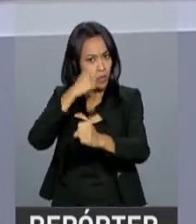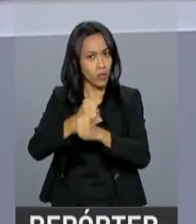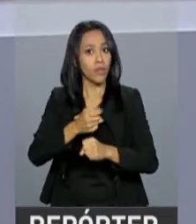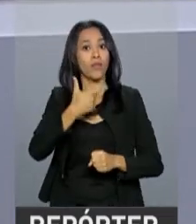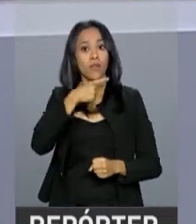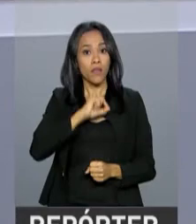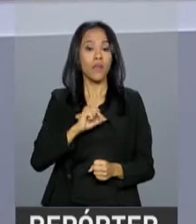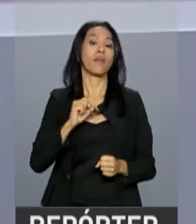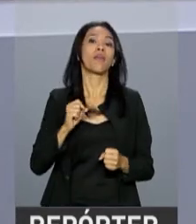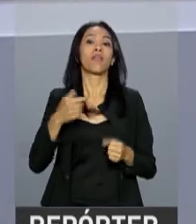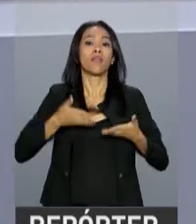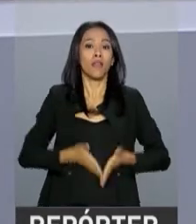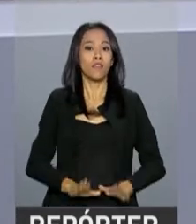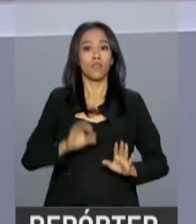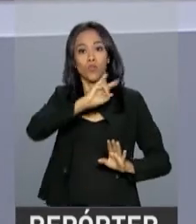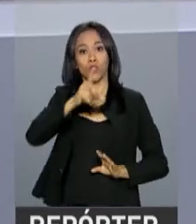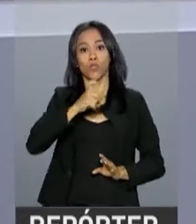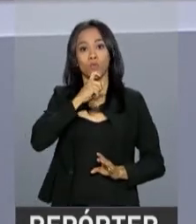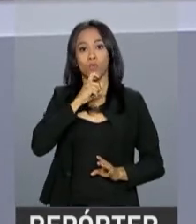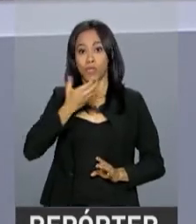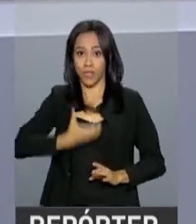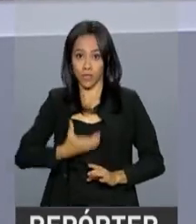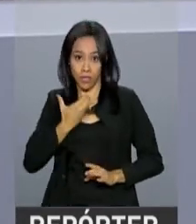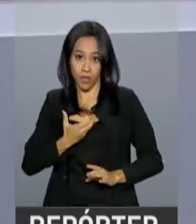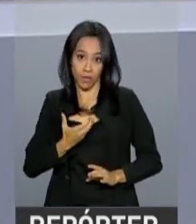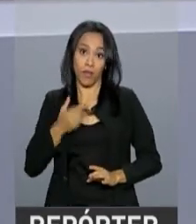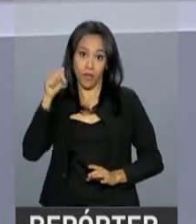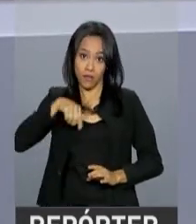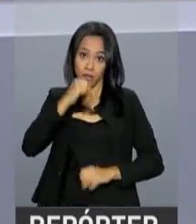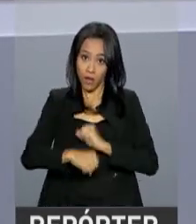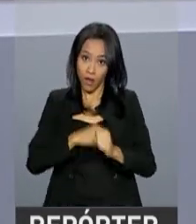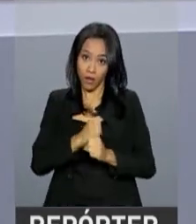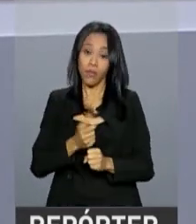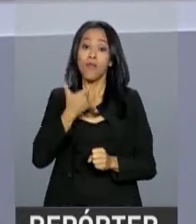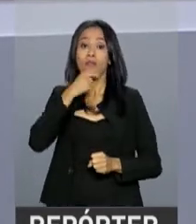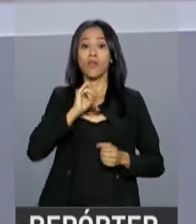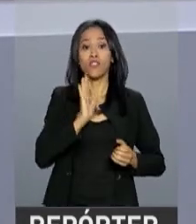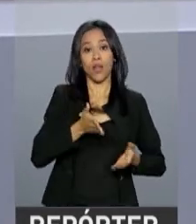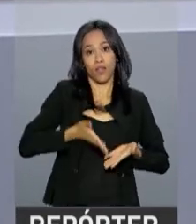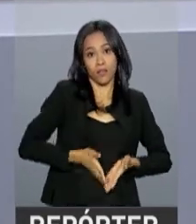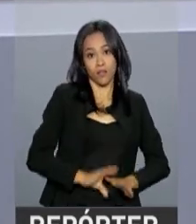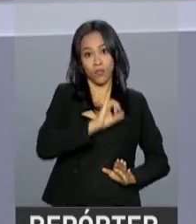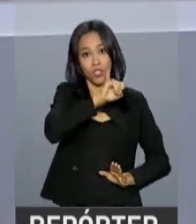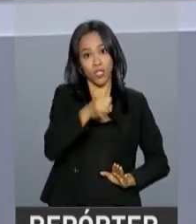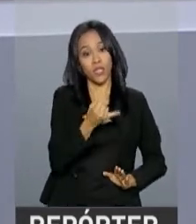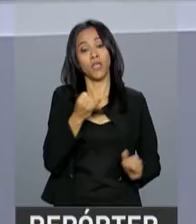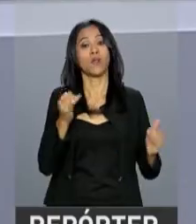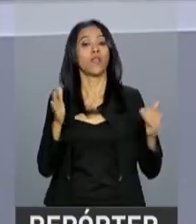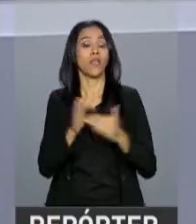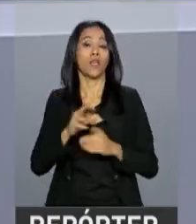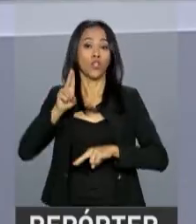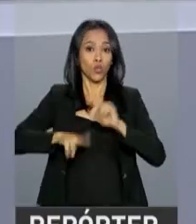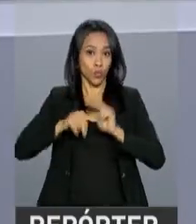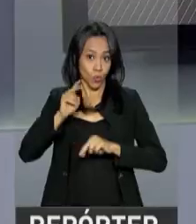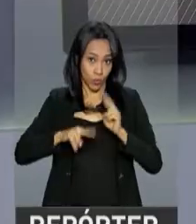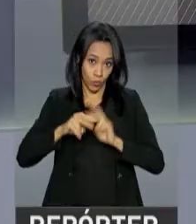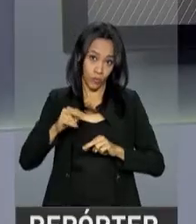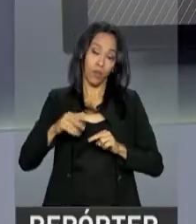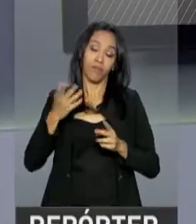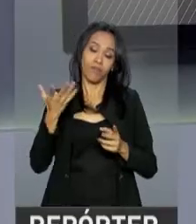benefício ainda este ano já os nascidos entre janeiro e junho terá um recurso disponível para saque em 2019